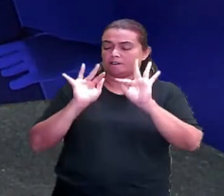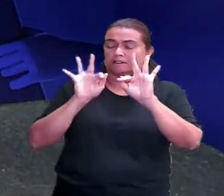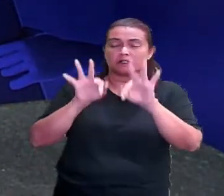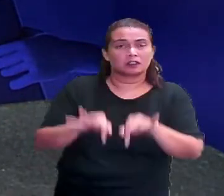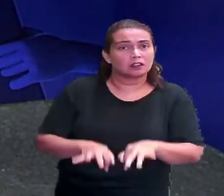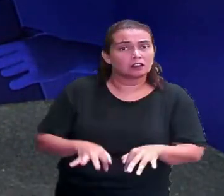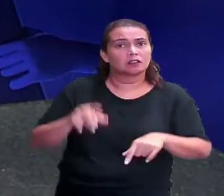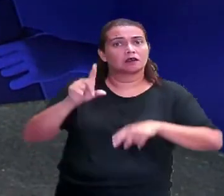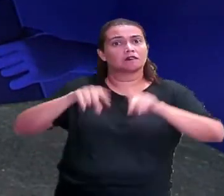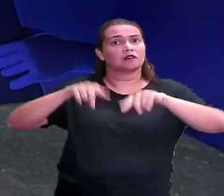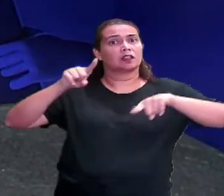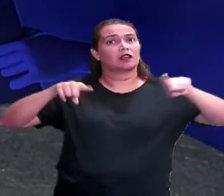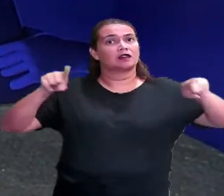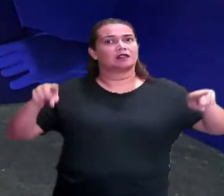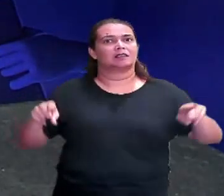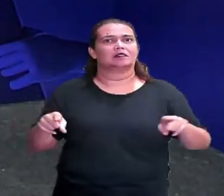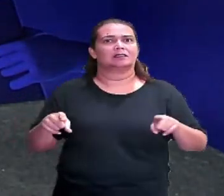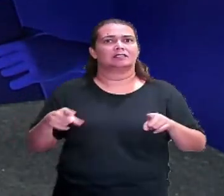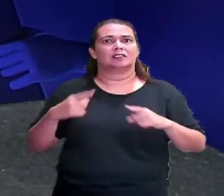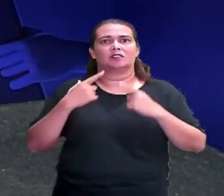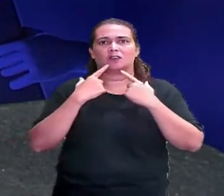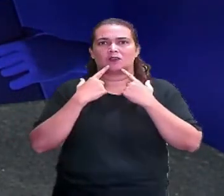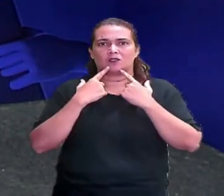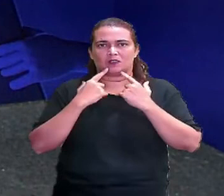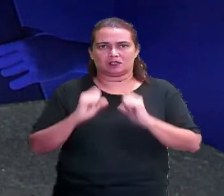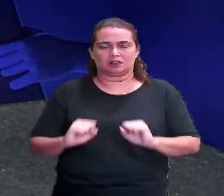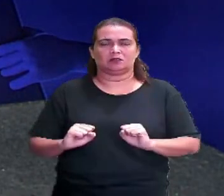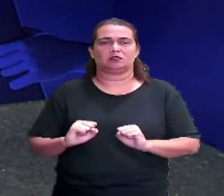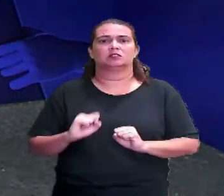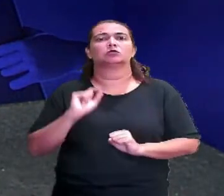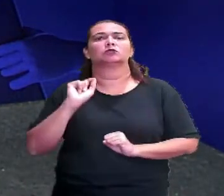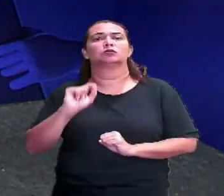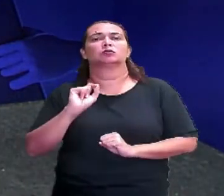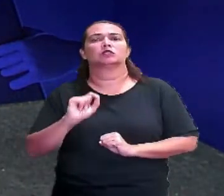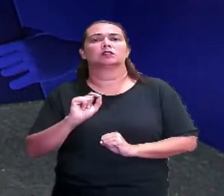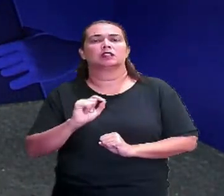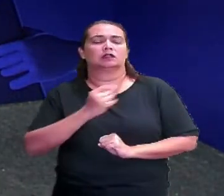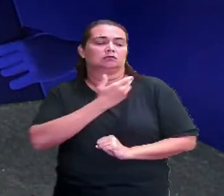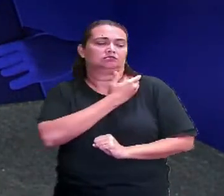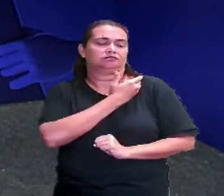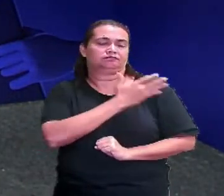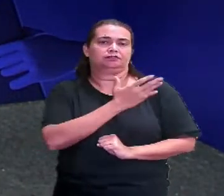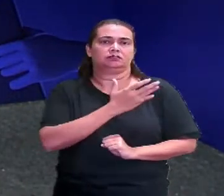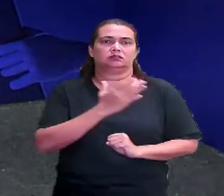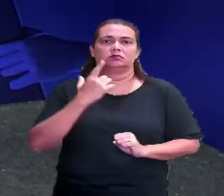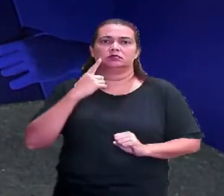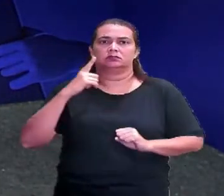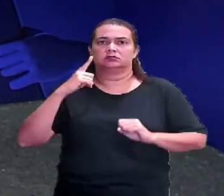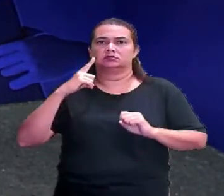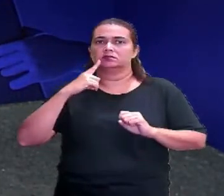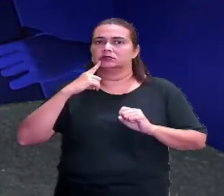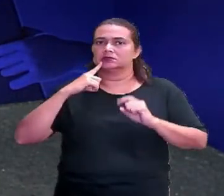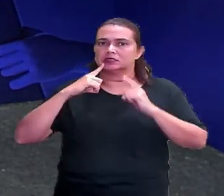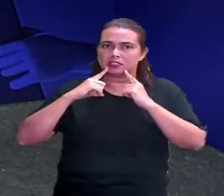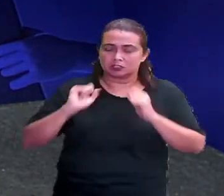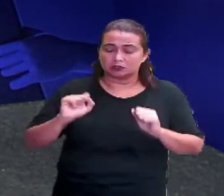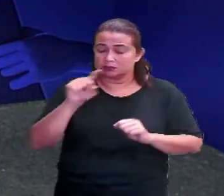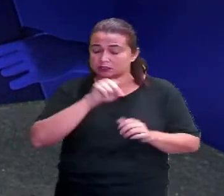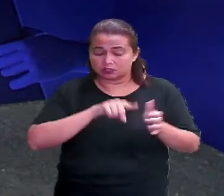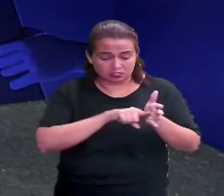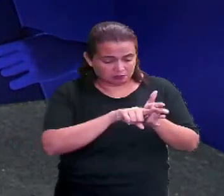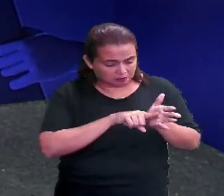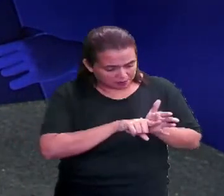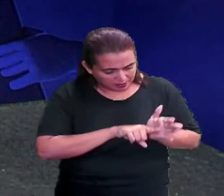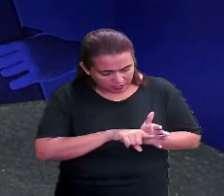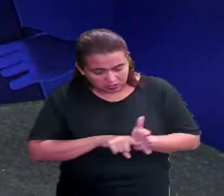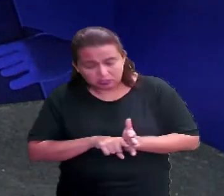linguísticas, que é o preconceito linguístico. Então, desejo a vocês bons estudos, né? Pesquisem, conversem com o seu